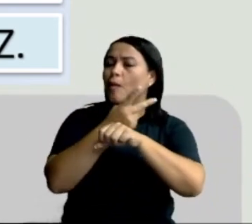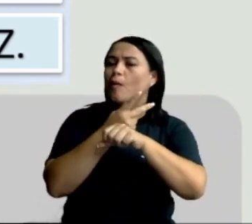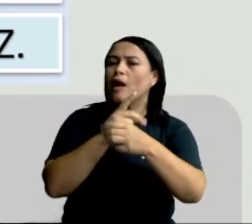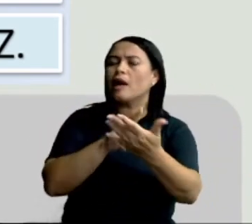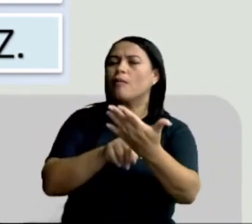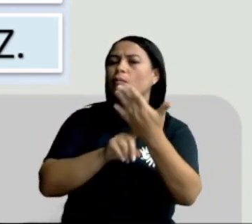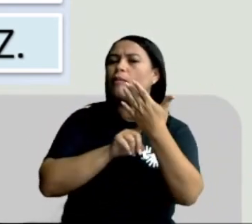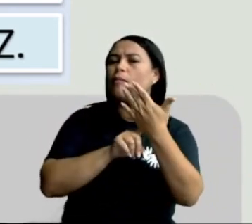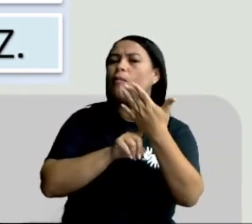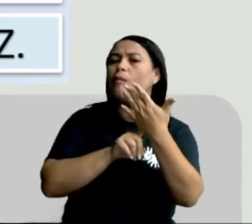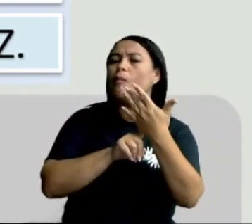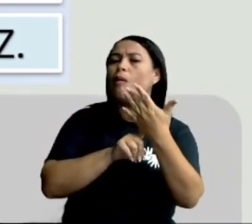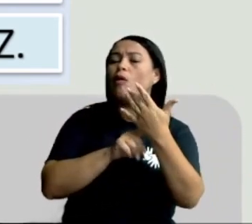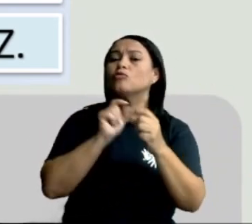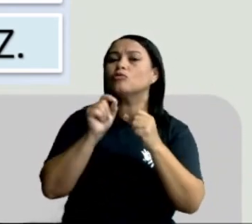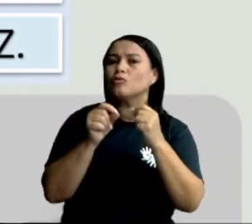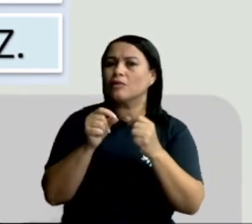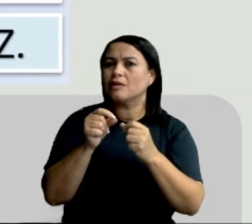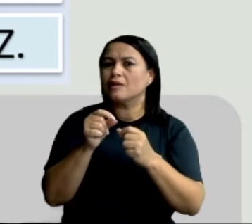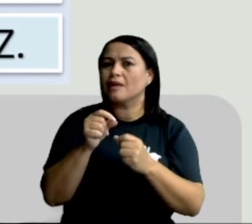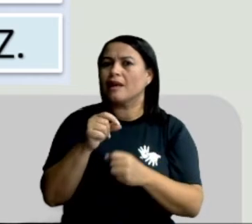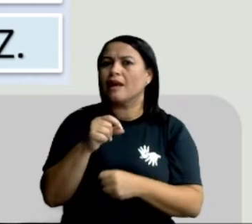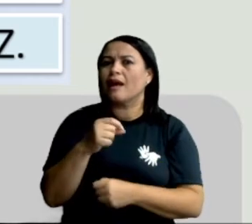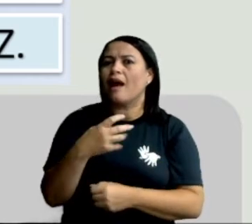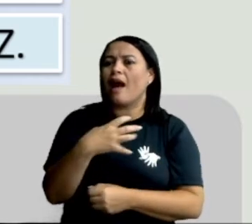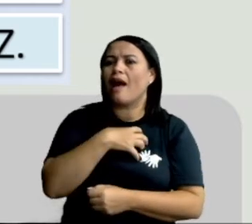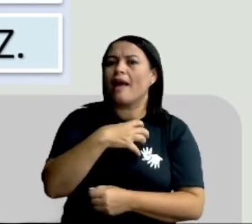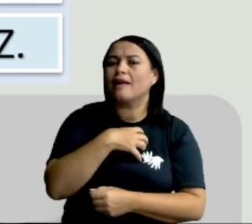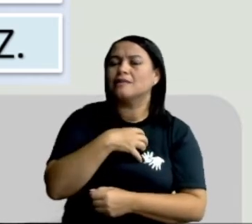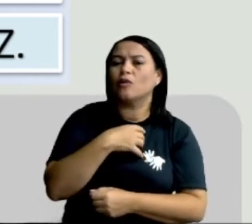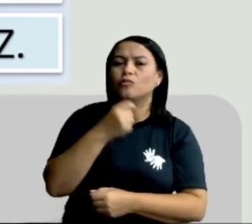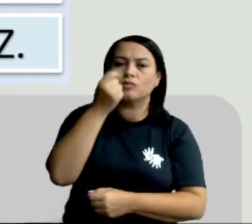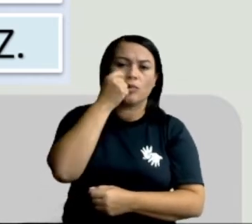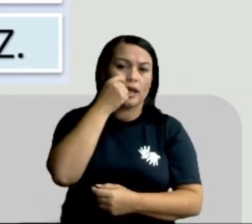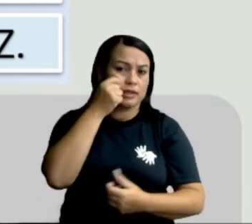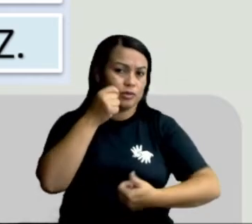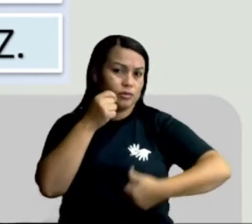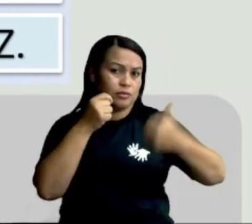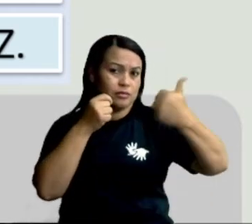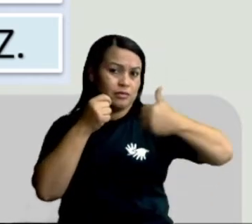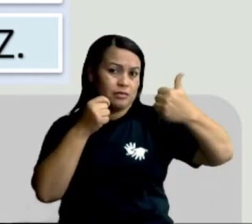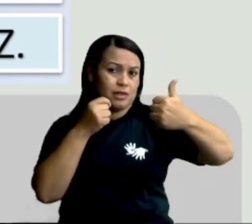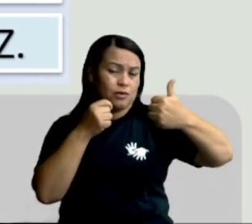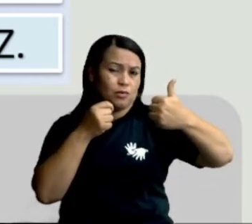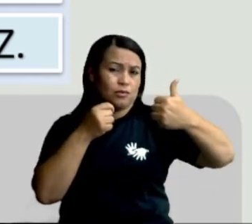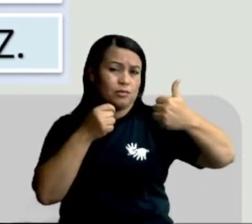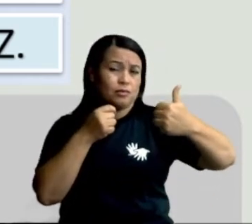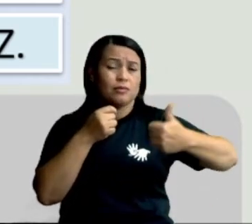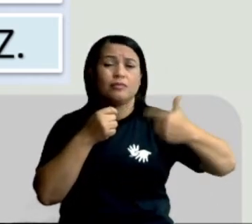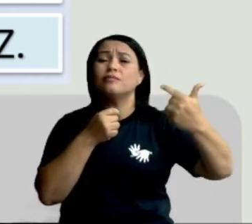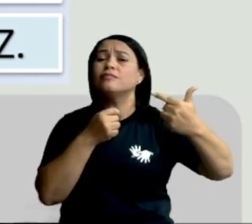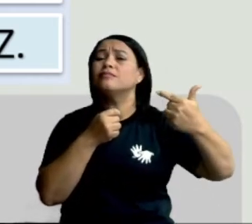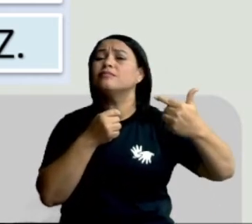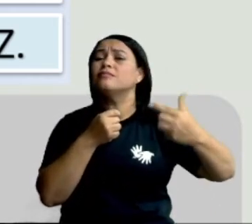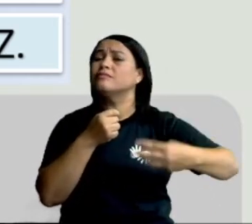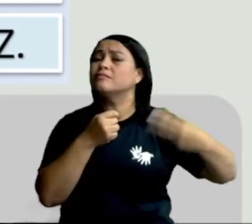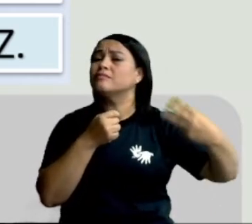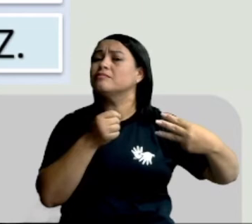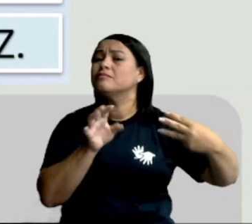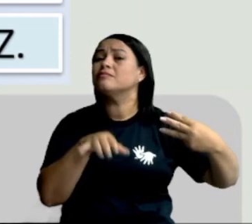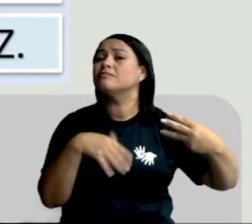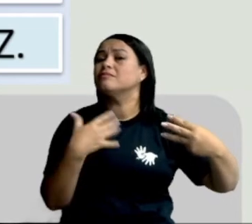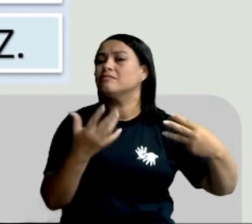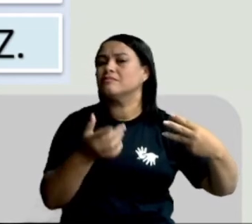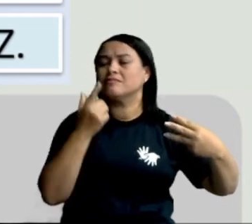me mostre primeiro a reação do ratinho. Será que é na número 1 que está a reação do ratinho? Número 2 ou número